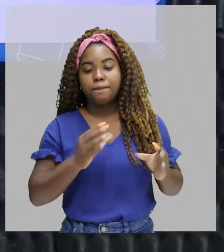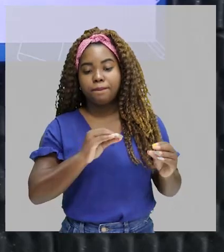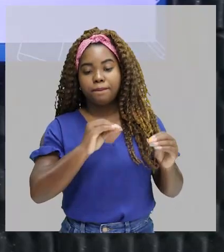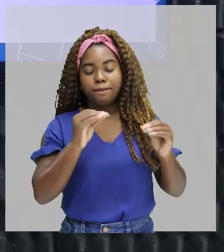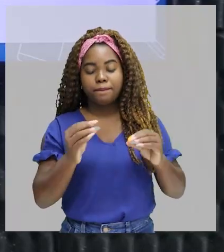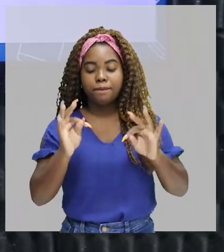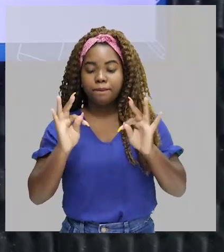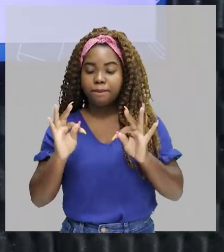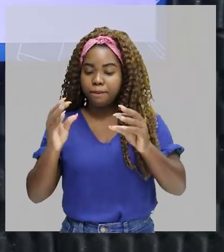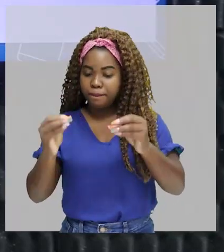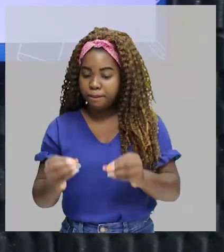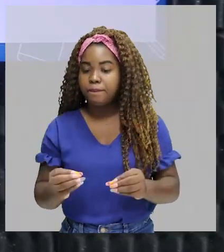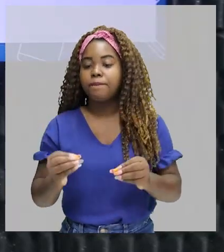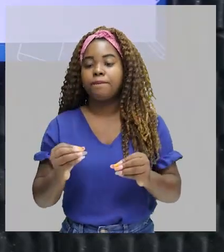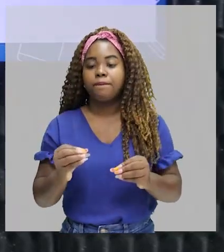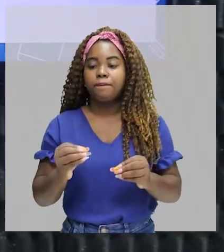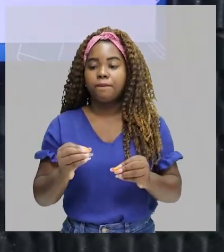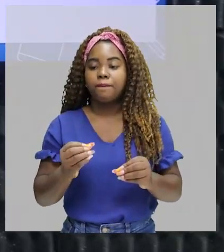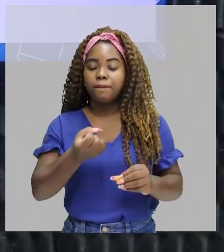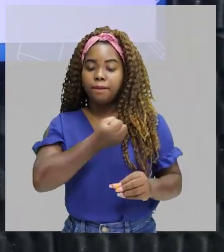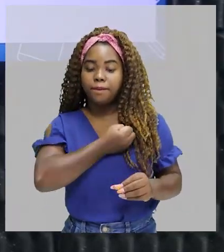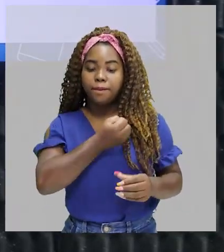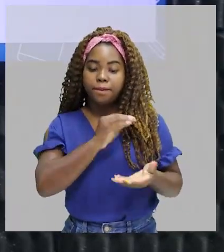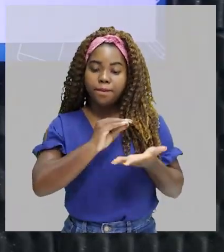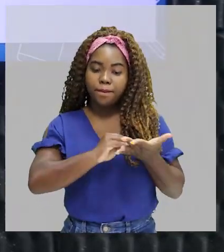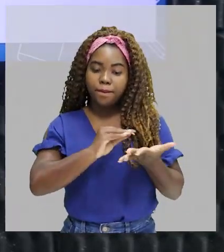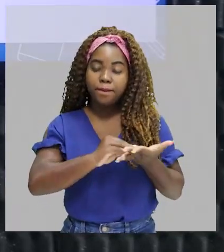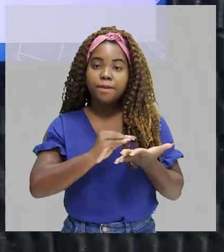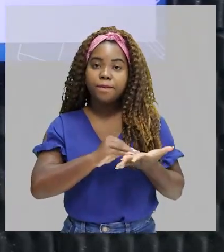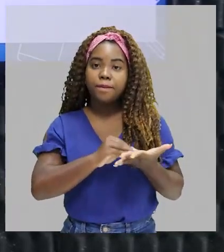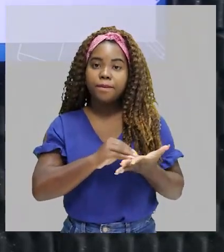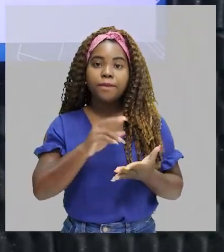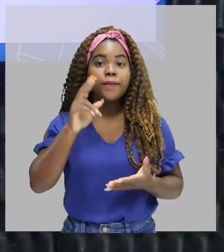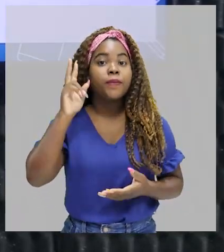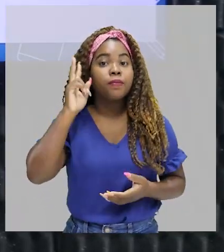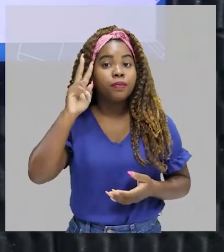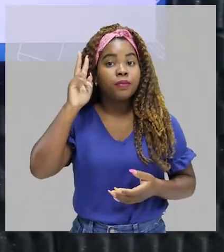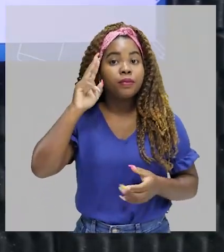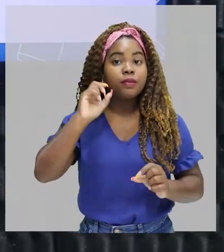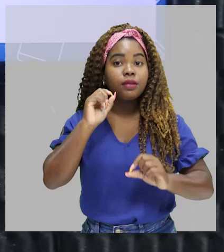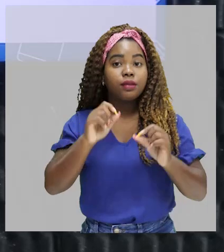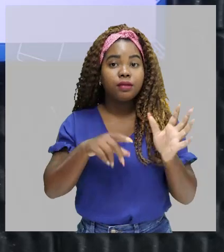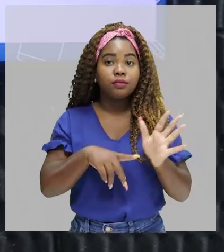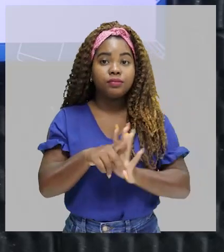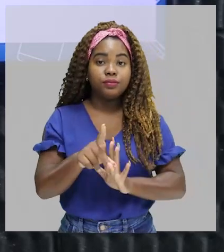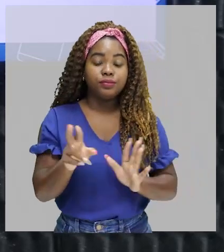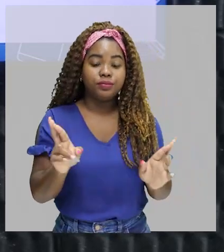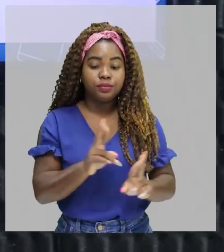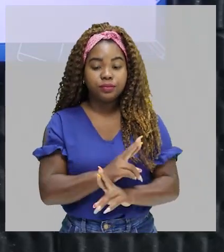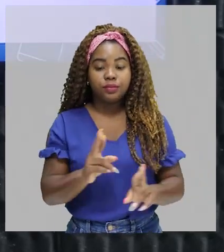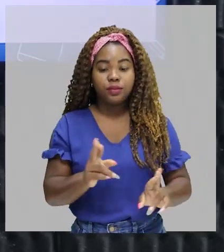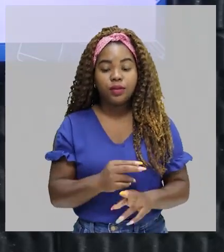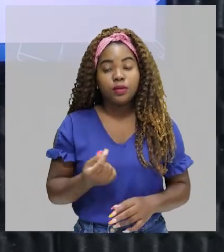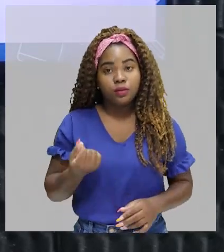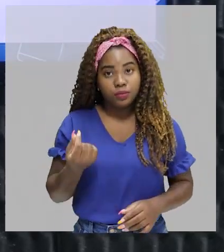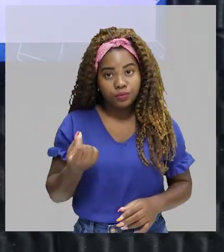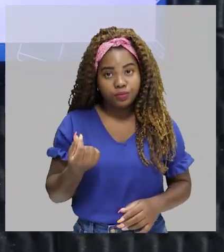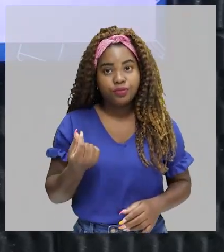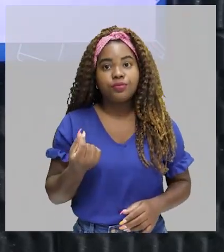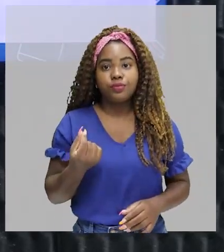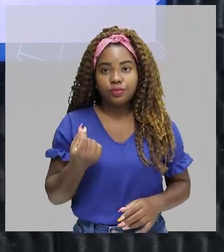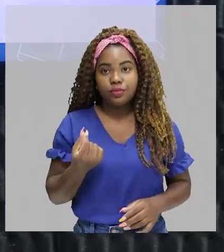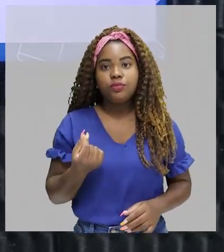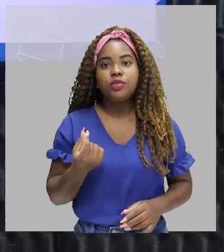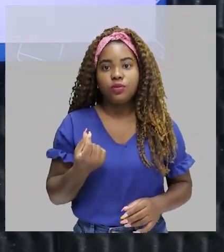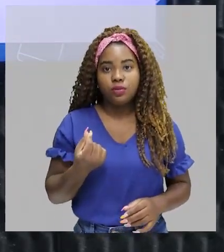todos os termos, ou seja, lembra que aqui a questão ela está relacionando o lucro por mês dentro